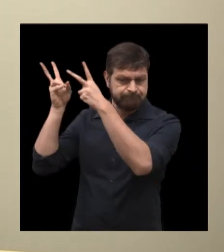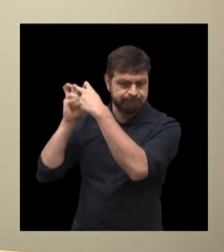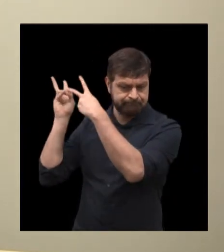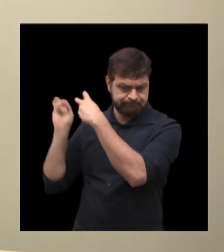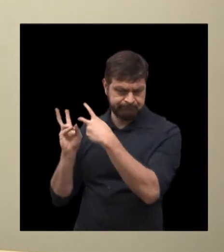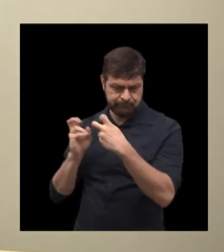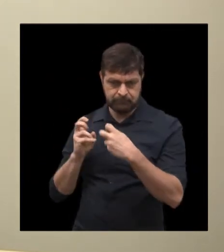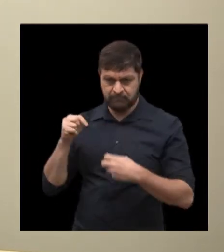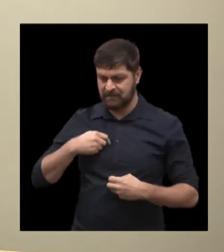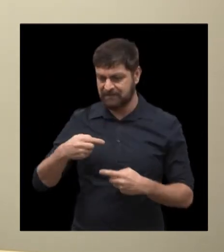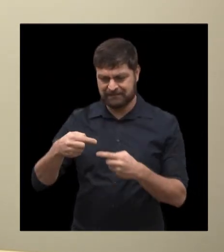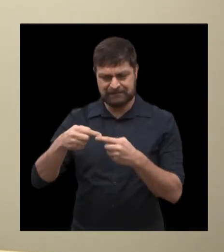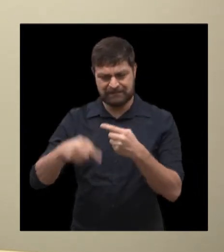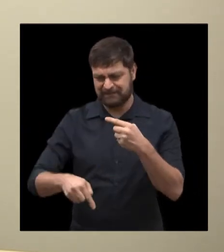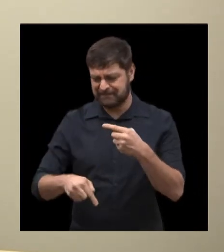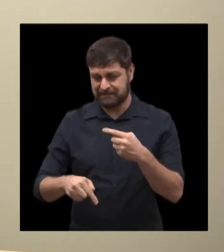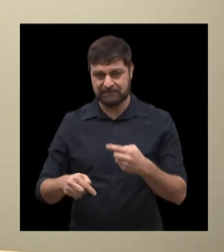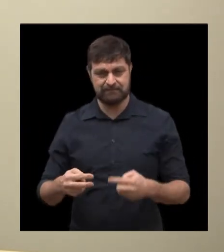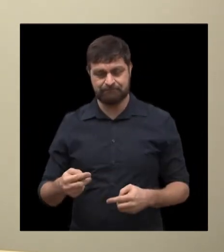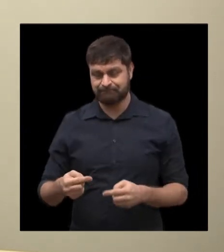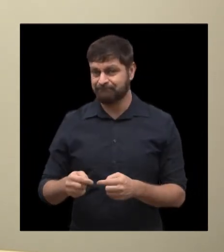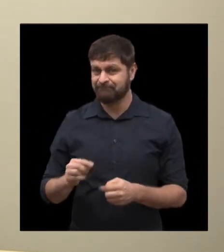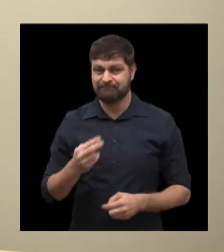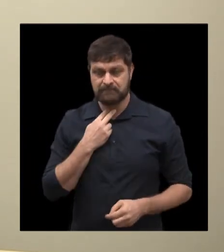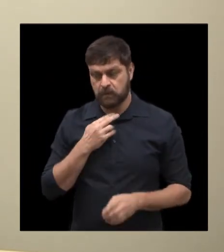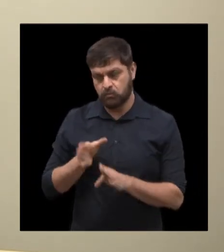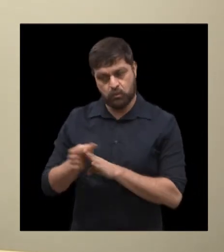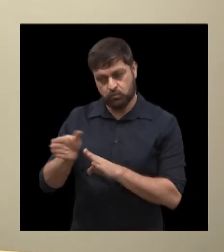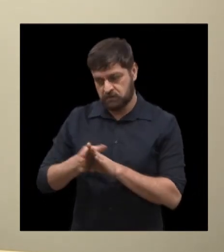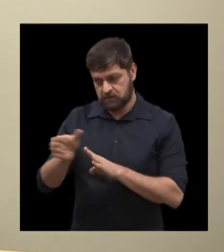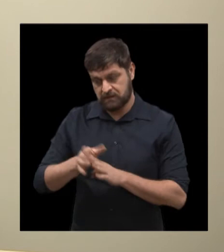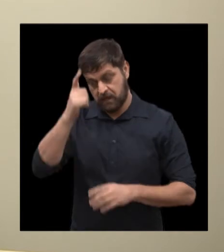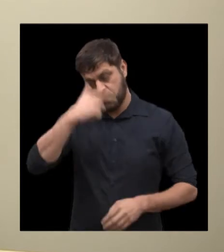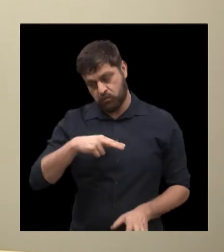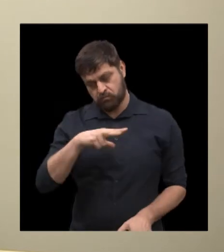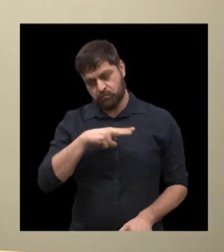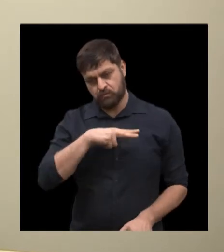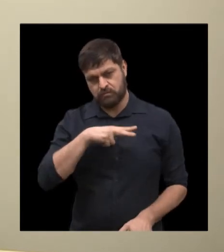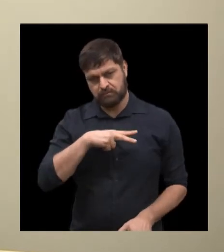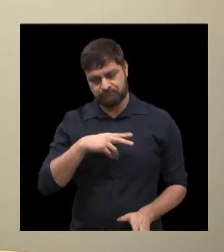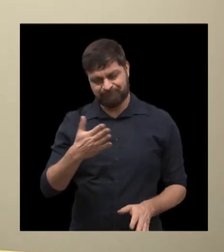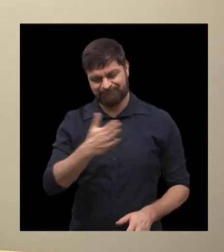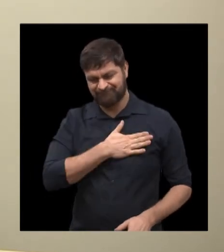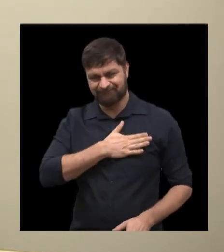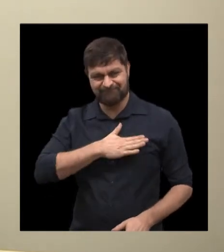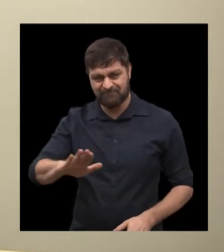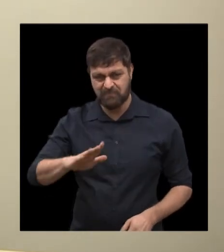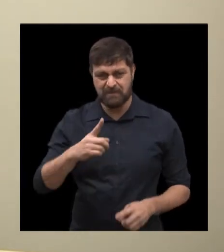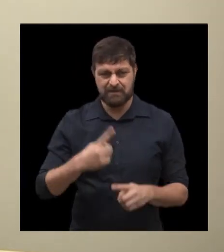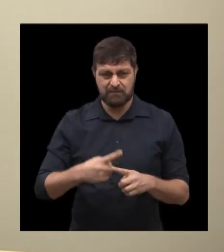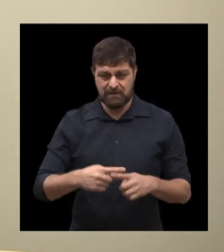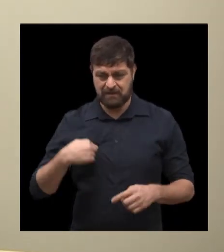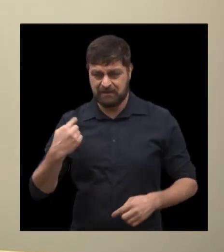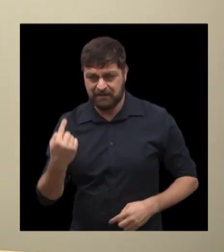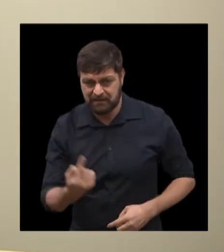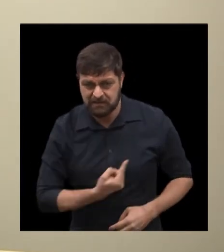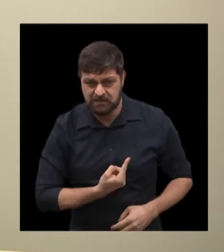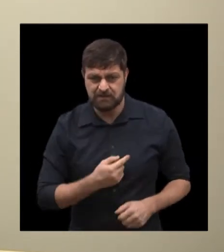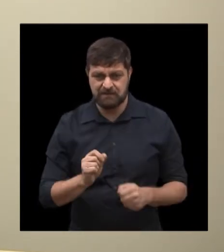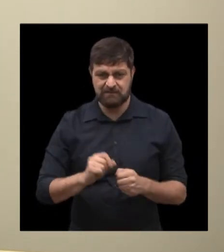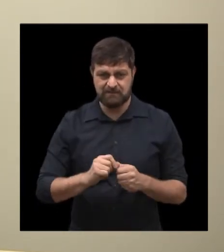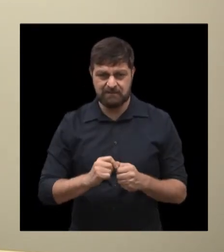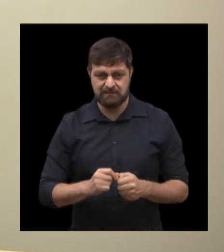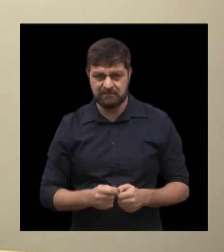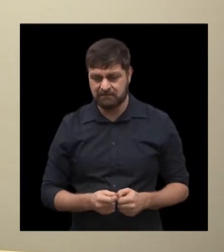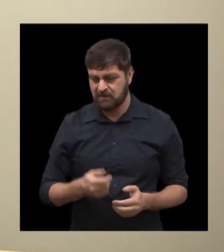recomenda. Esses daqui são os menos recomendados e eu particularmente também não gosto muito, porque a gente coloca ele em